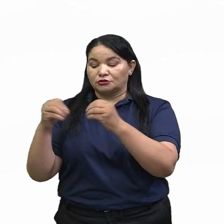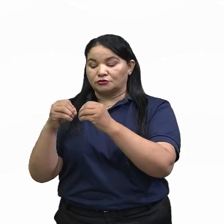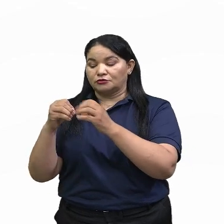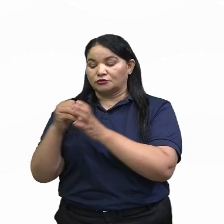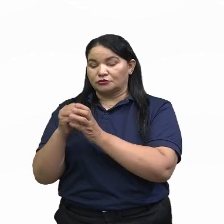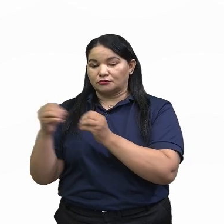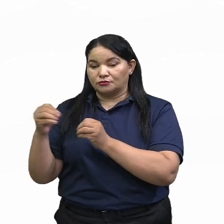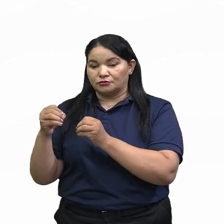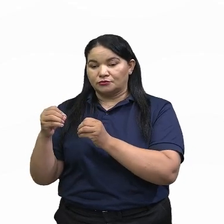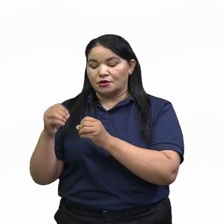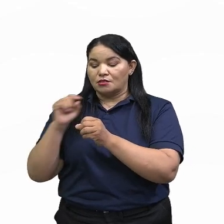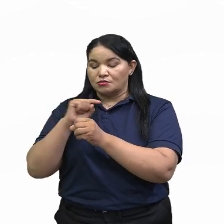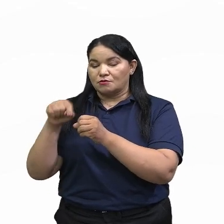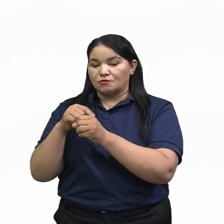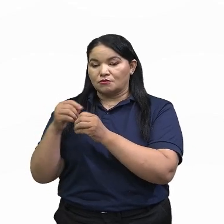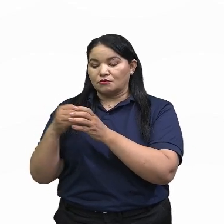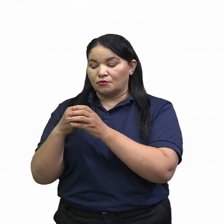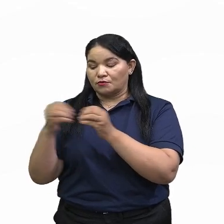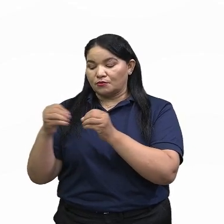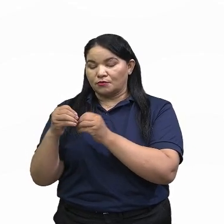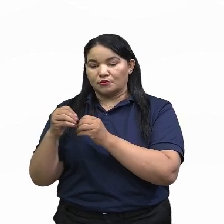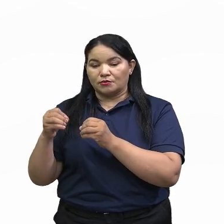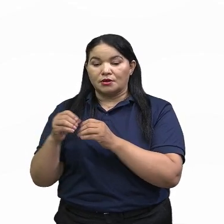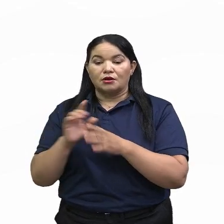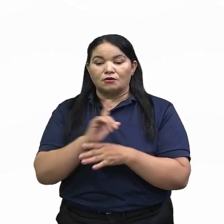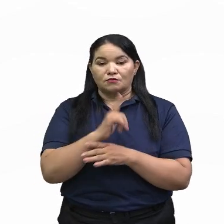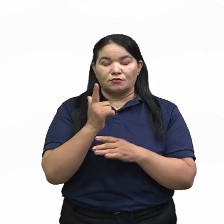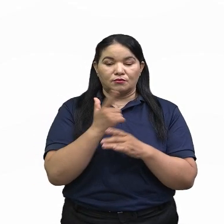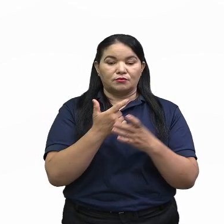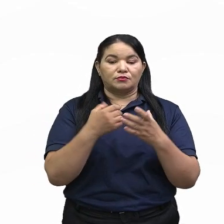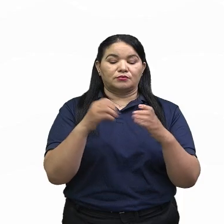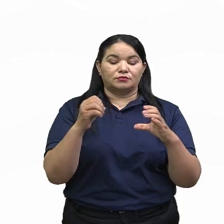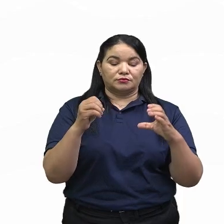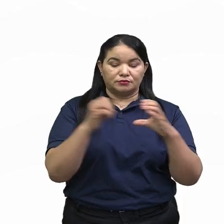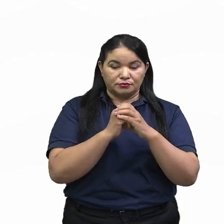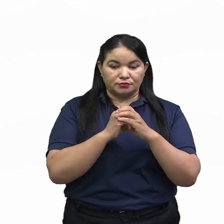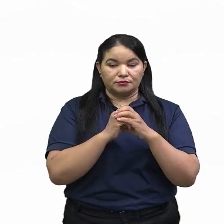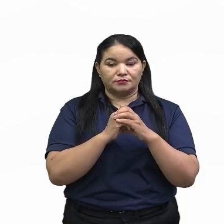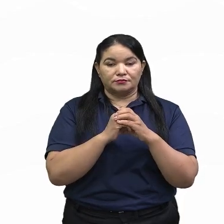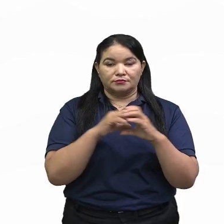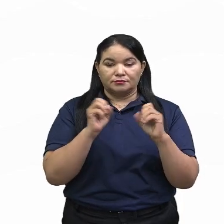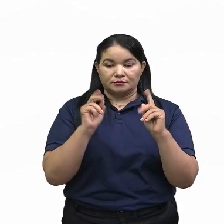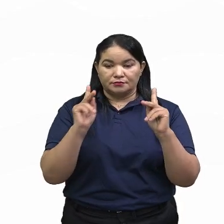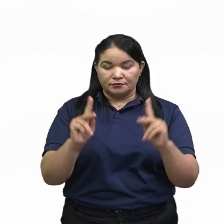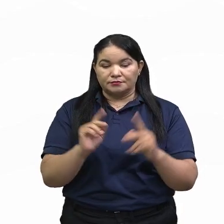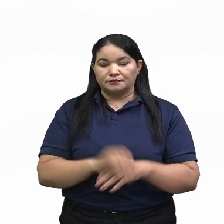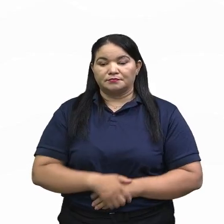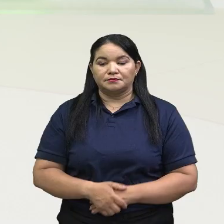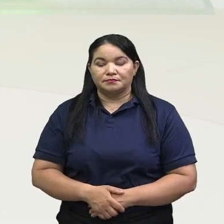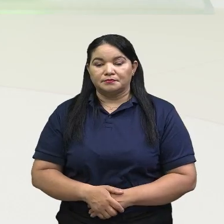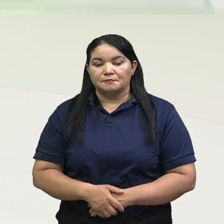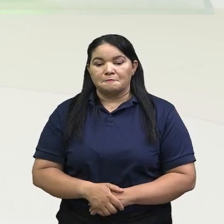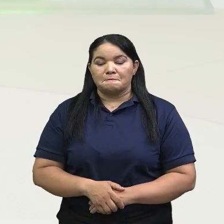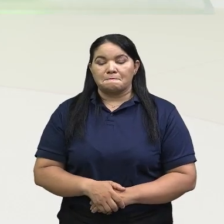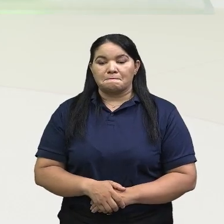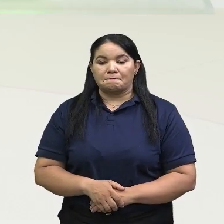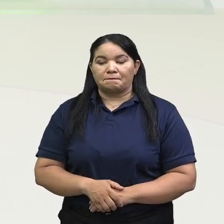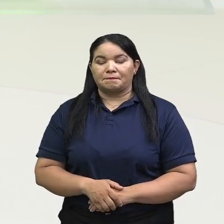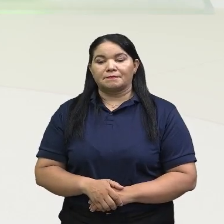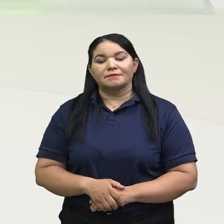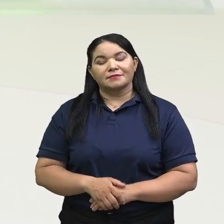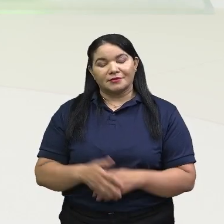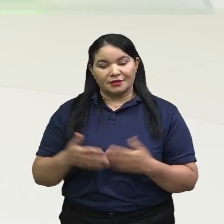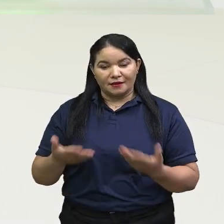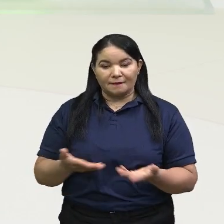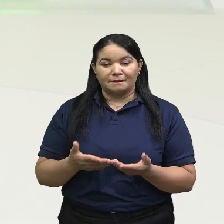núcleo atômico. Na fusão, os núcleos atômicos se unem. Muito bem, pessoal. Então,